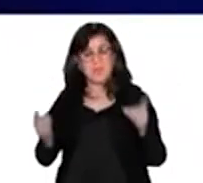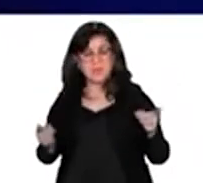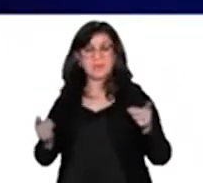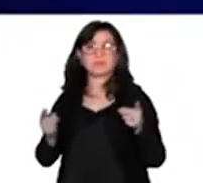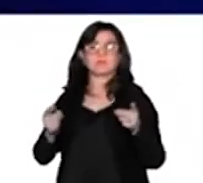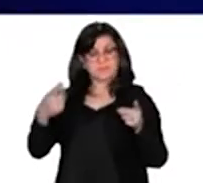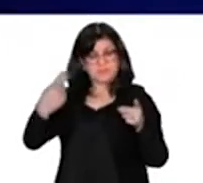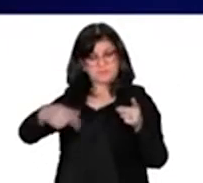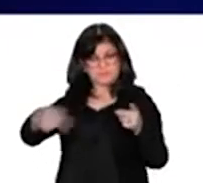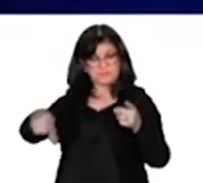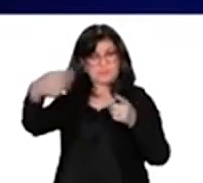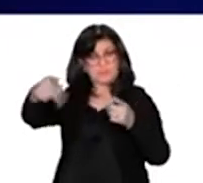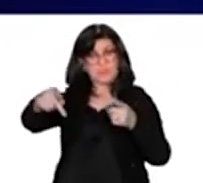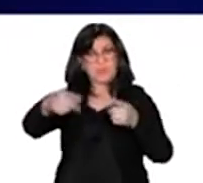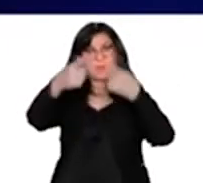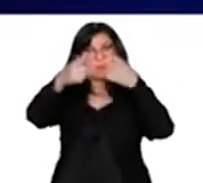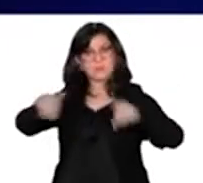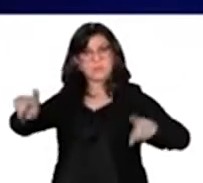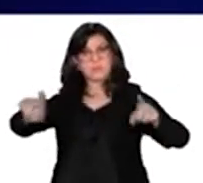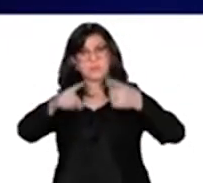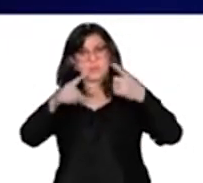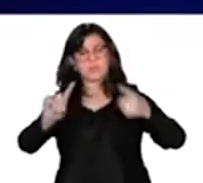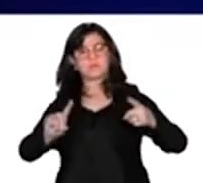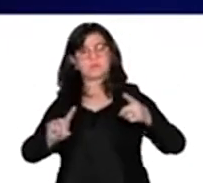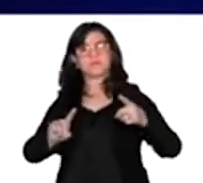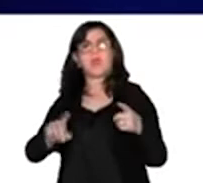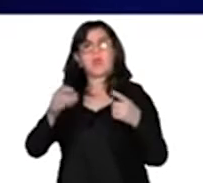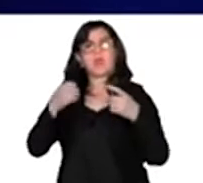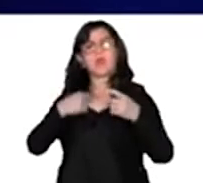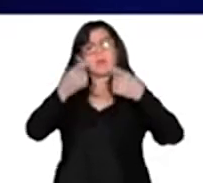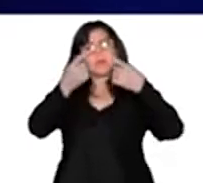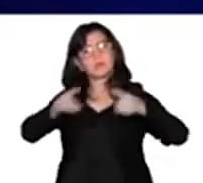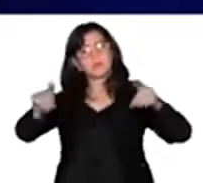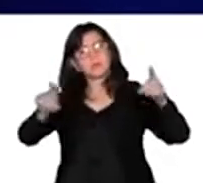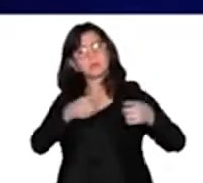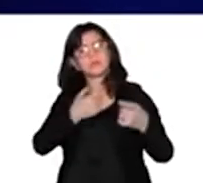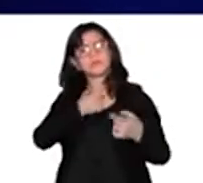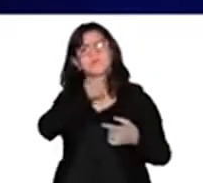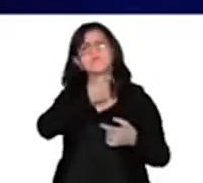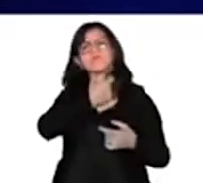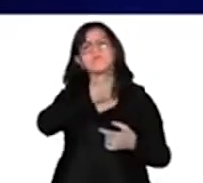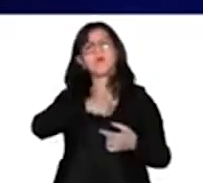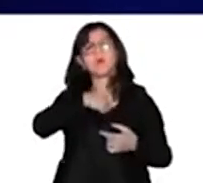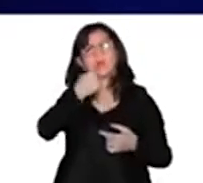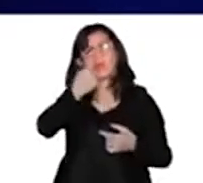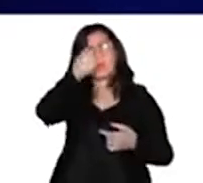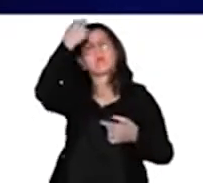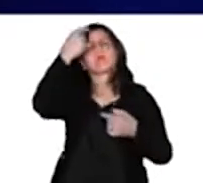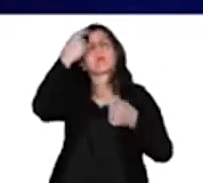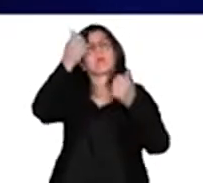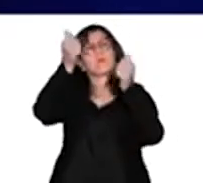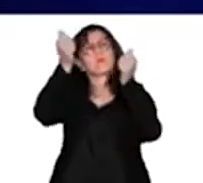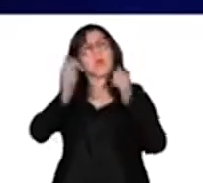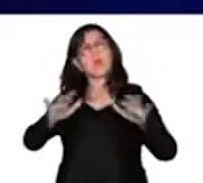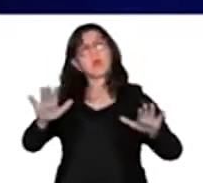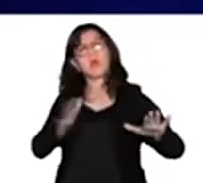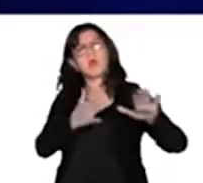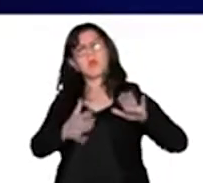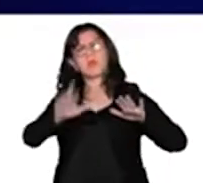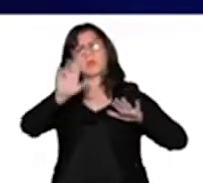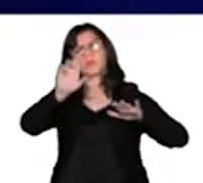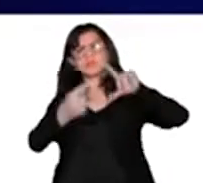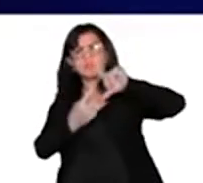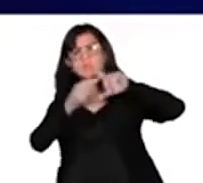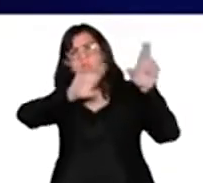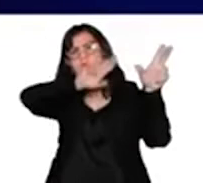nessa peça, ela é uma melodia de caráter vocal que sugere harmonias e ritmos típicos